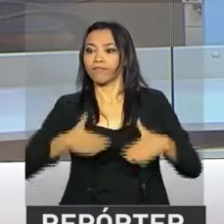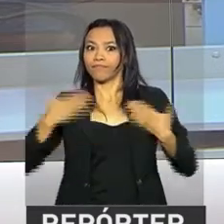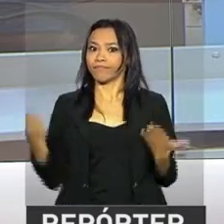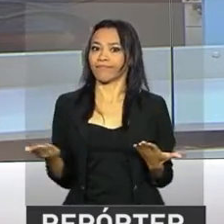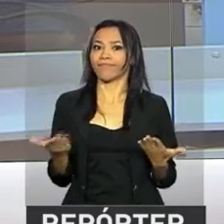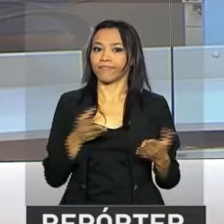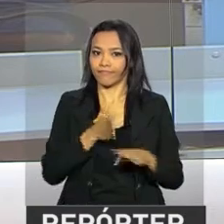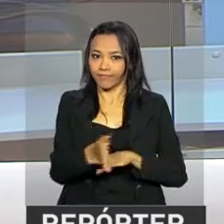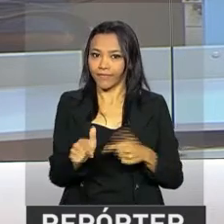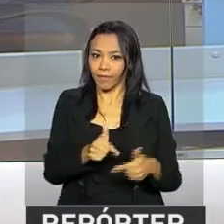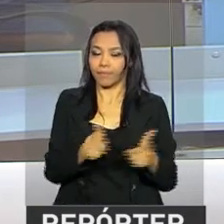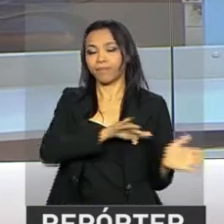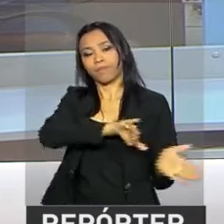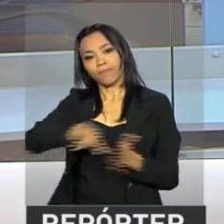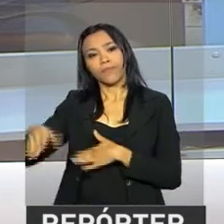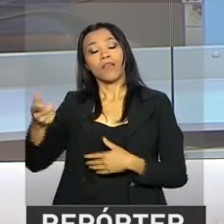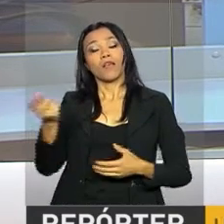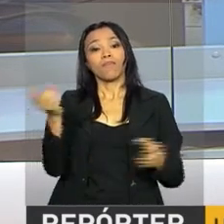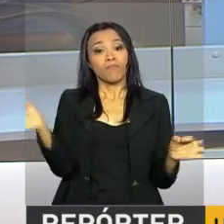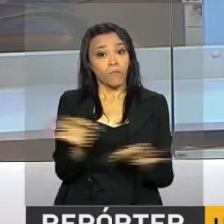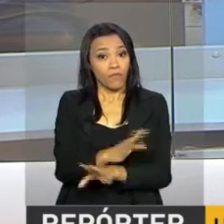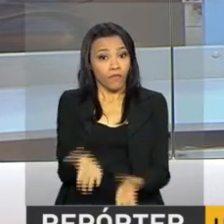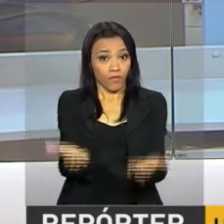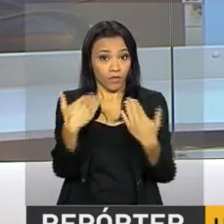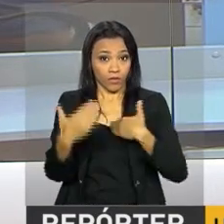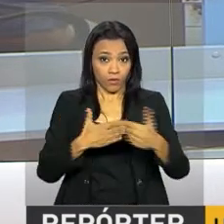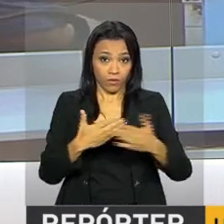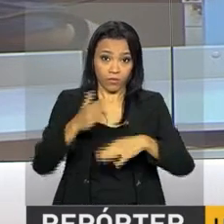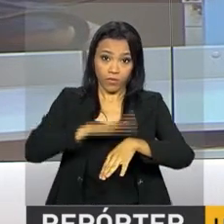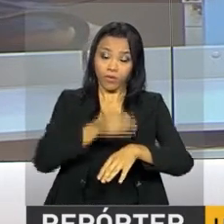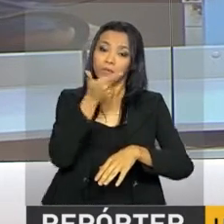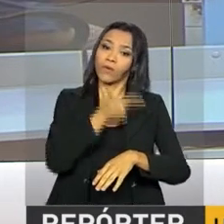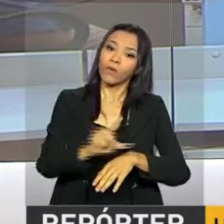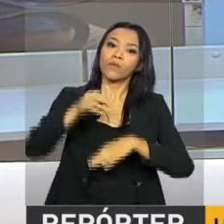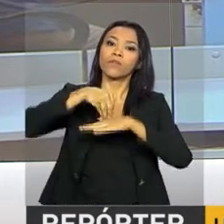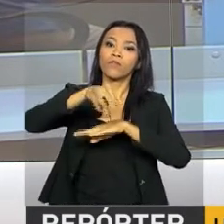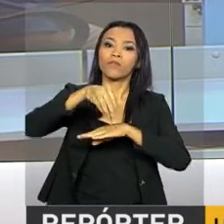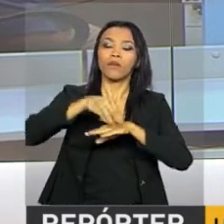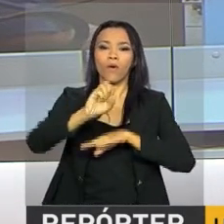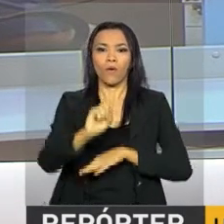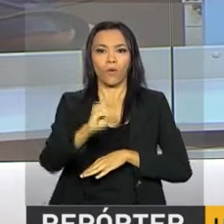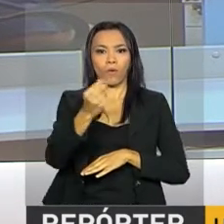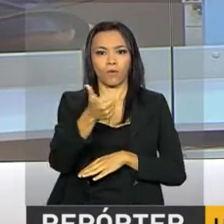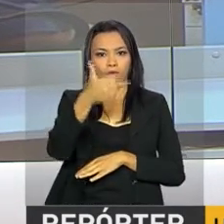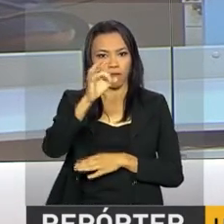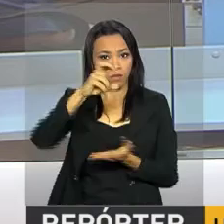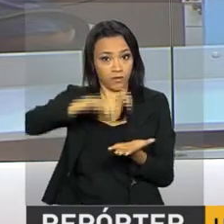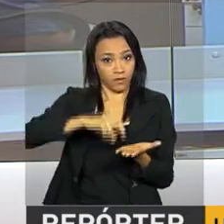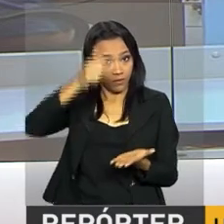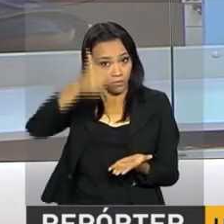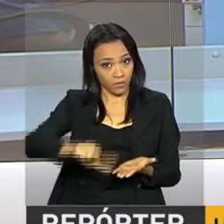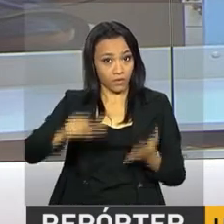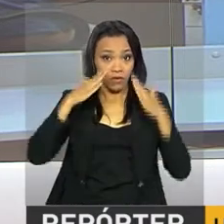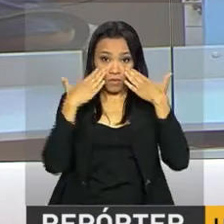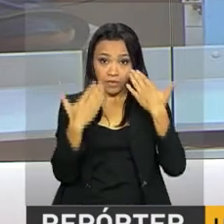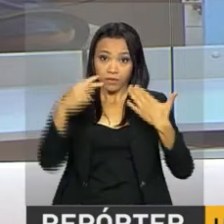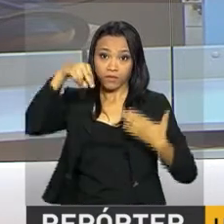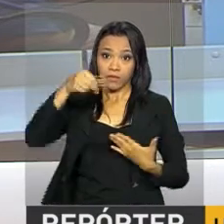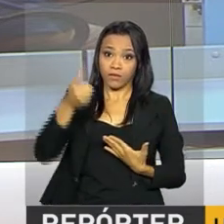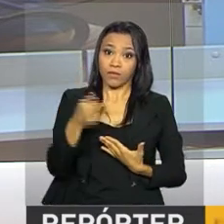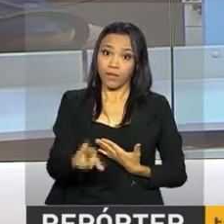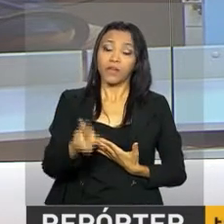nós ficamos por aqui podemos voltar a qualquer momento com outras informações ou às 10 da manhã na próxima edição do repórter